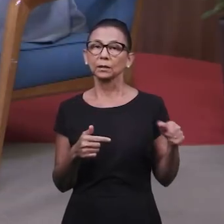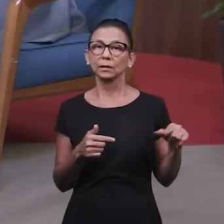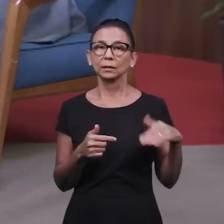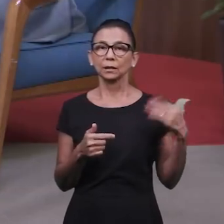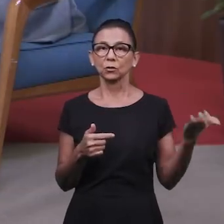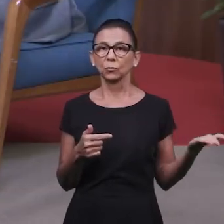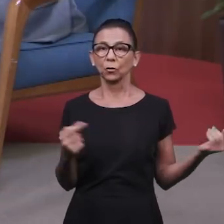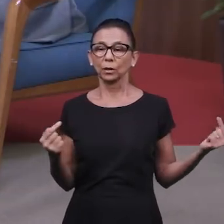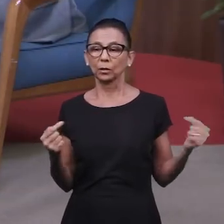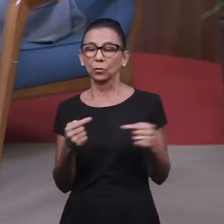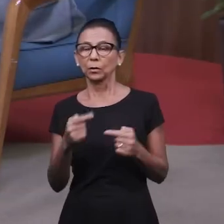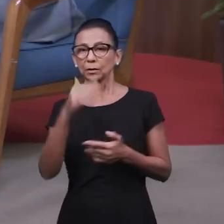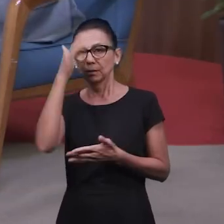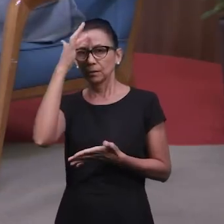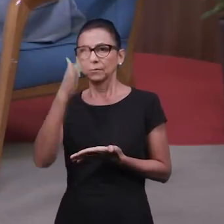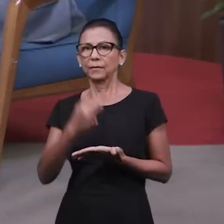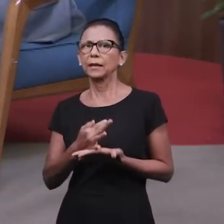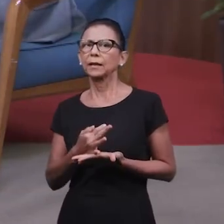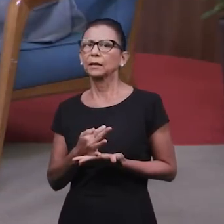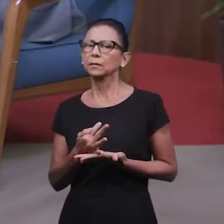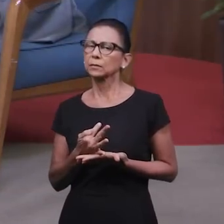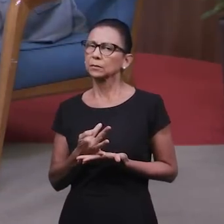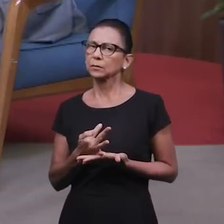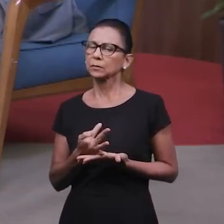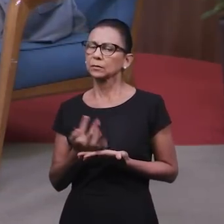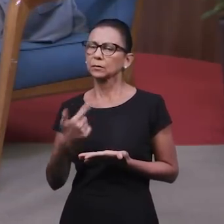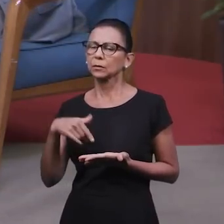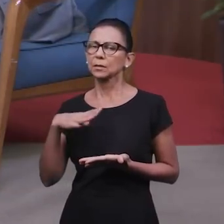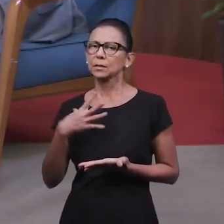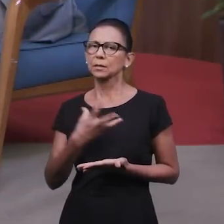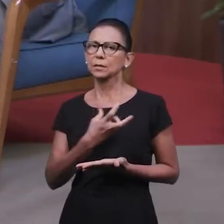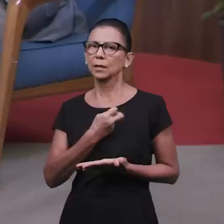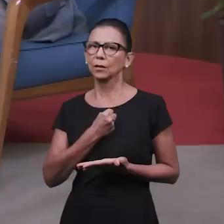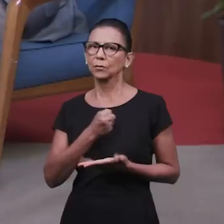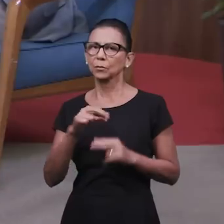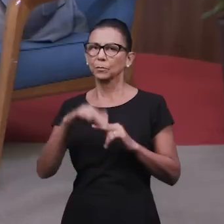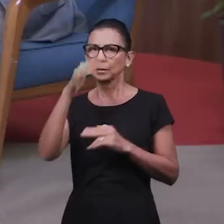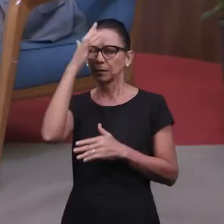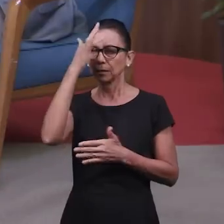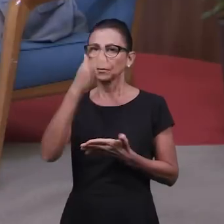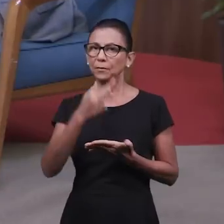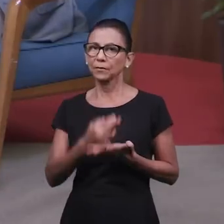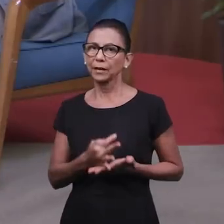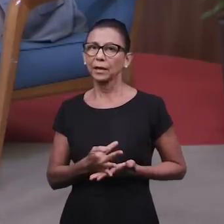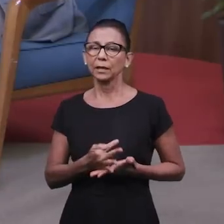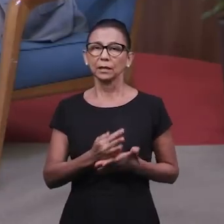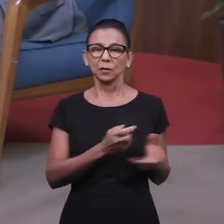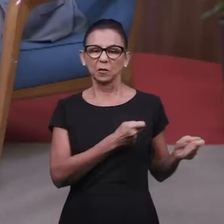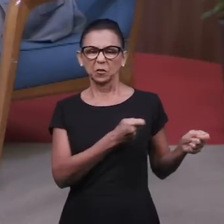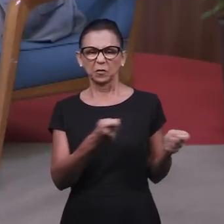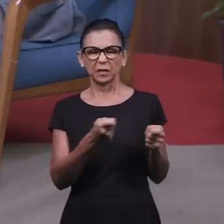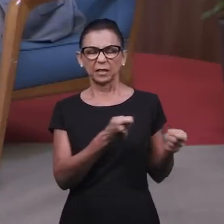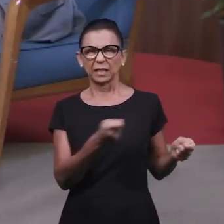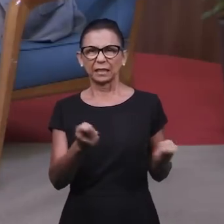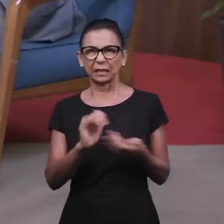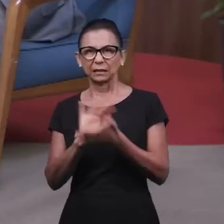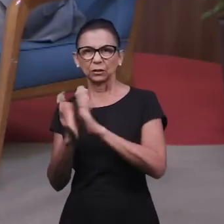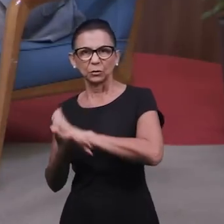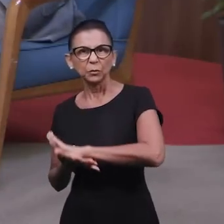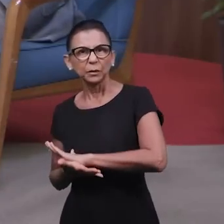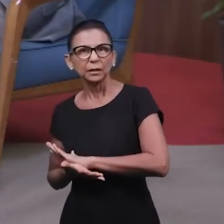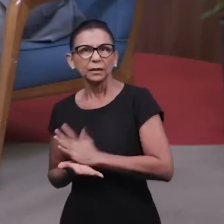quer dizer, a bênção do Senhor que nos dá a salvação, pela graça sois salvos mediante a fé. E a luta é para destruir essa fé e